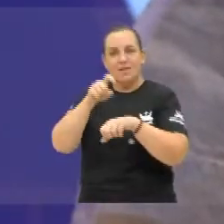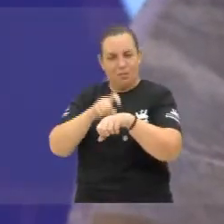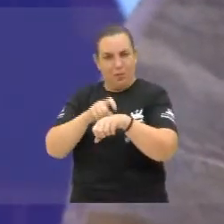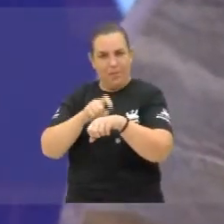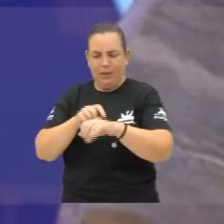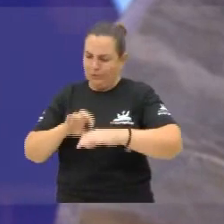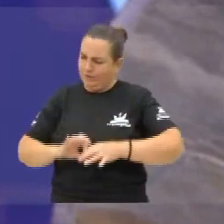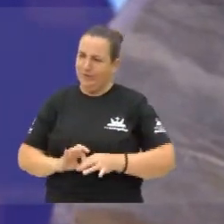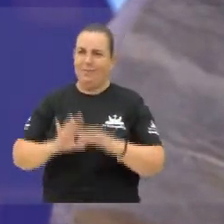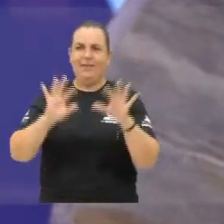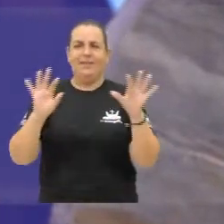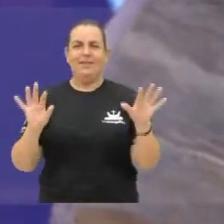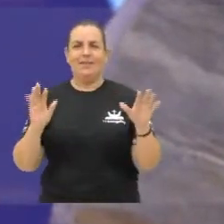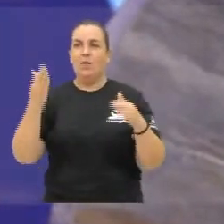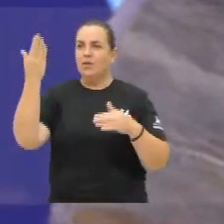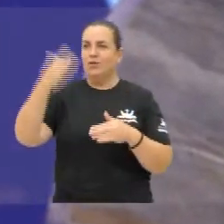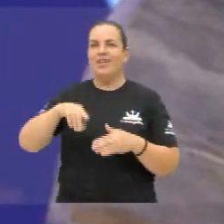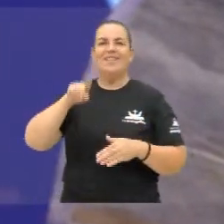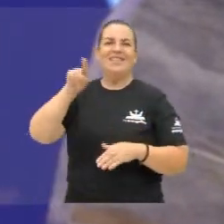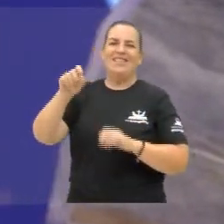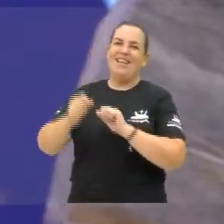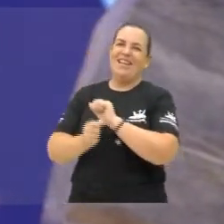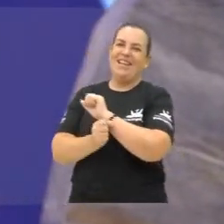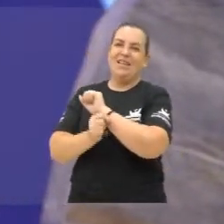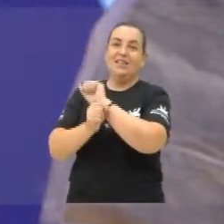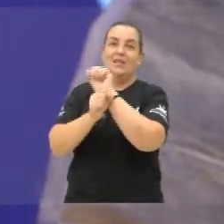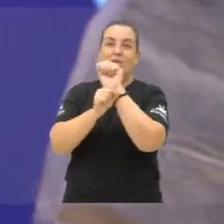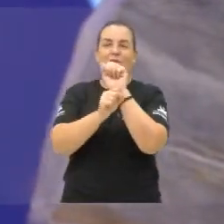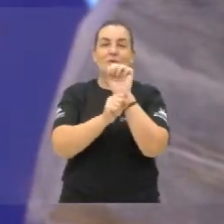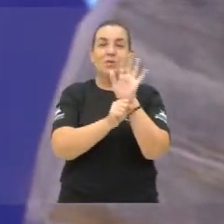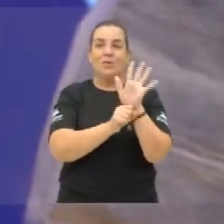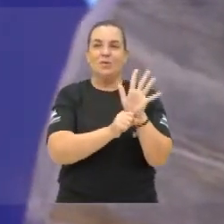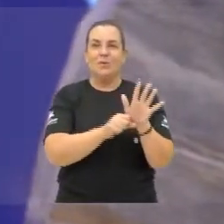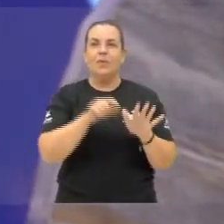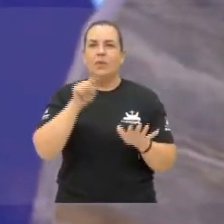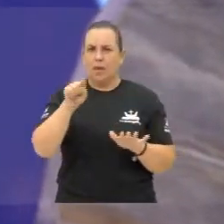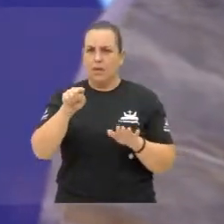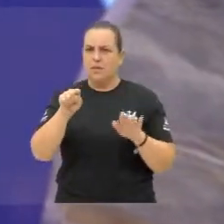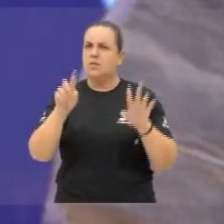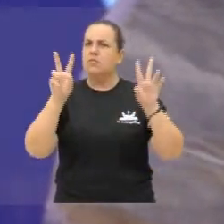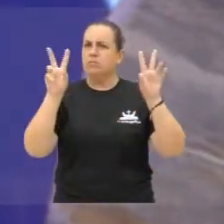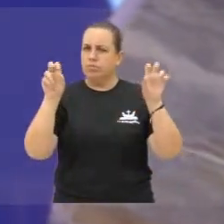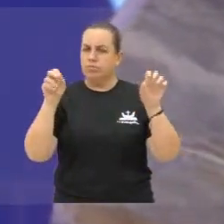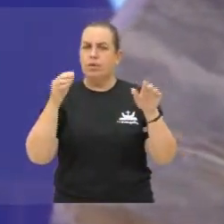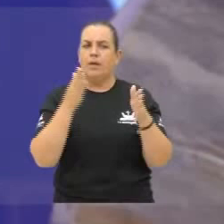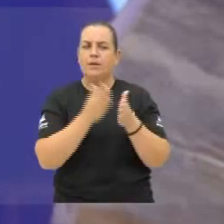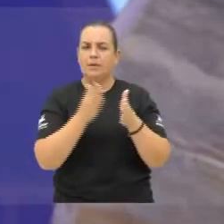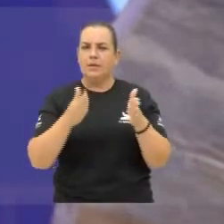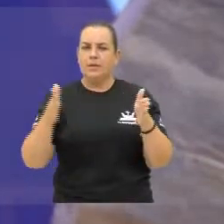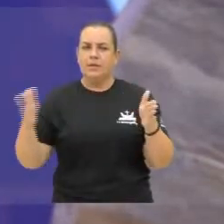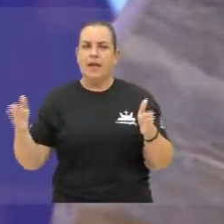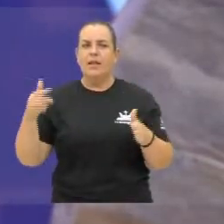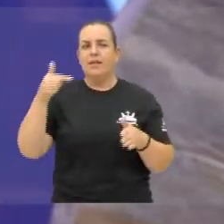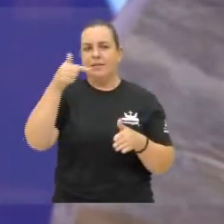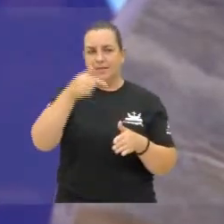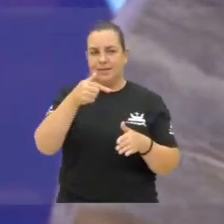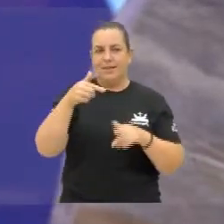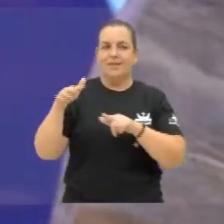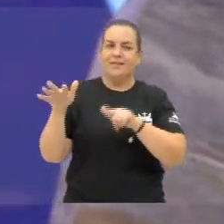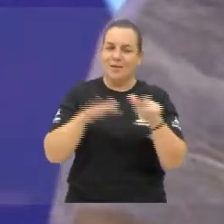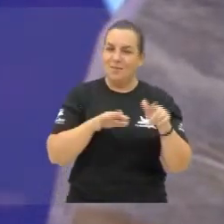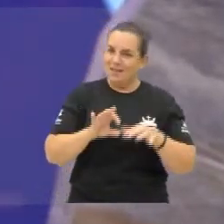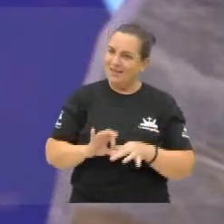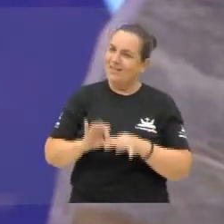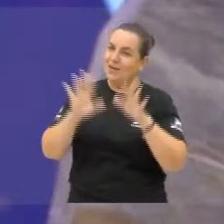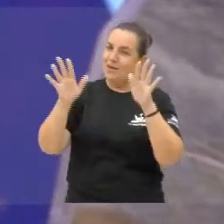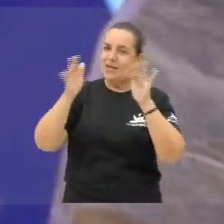de libertação diante dele. Essa série leva esse nome: 7 semanas de libertação, clamando